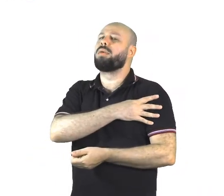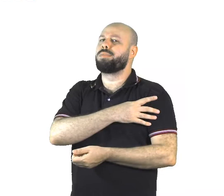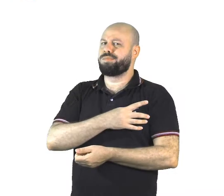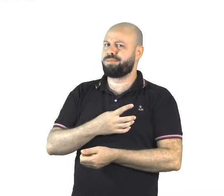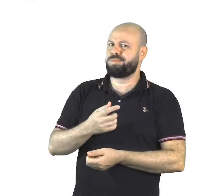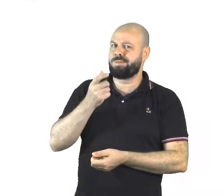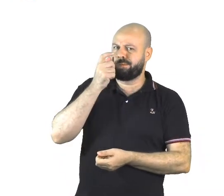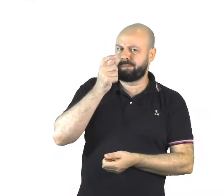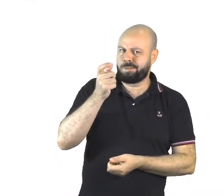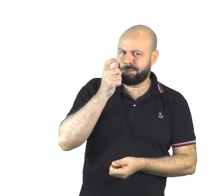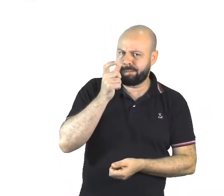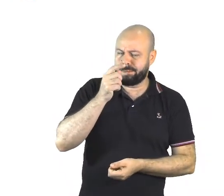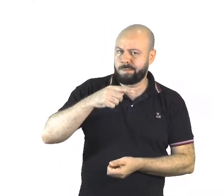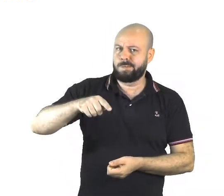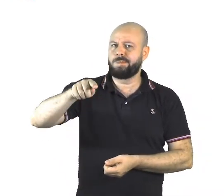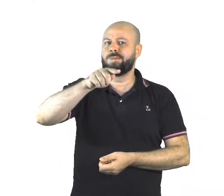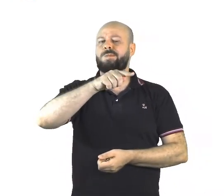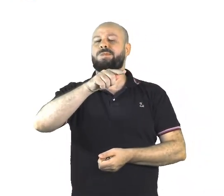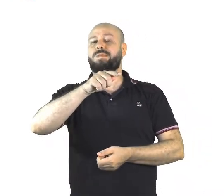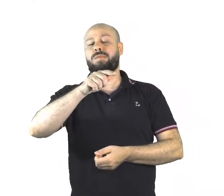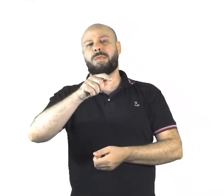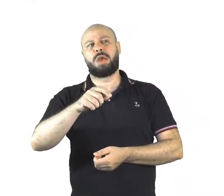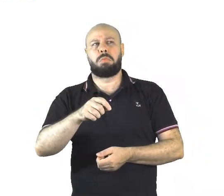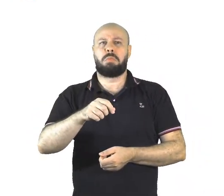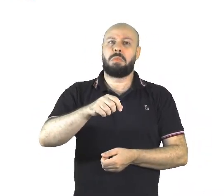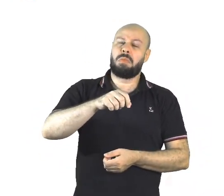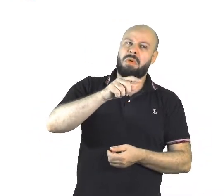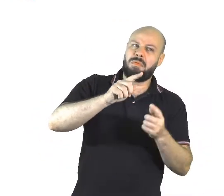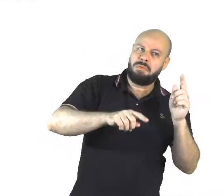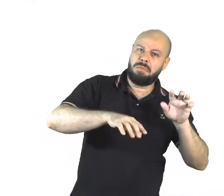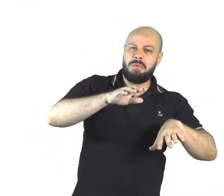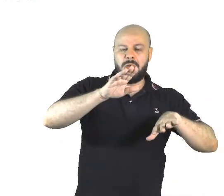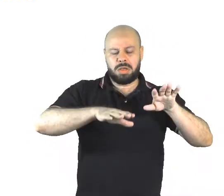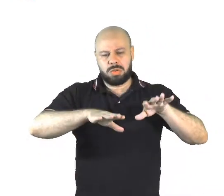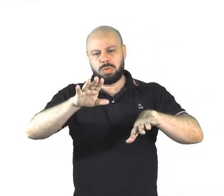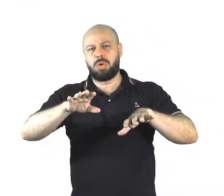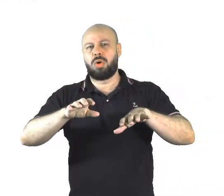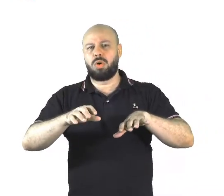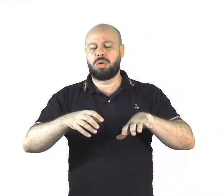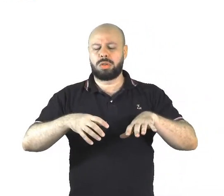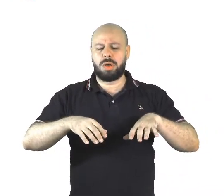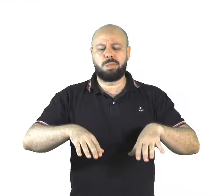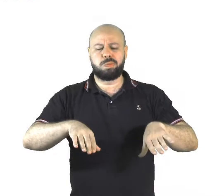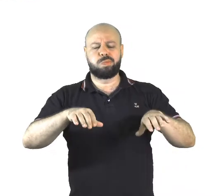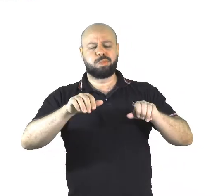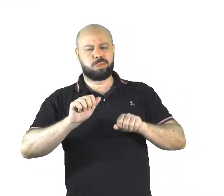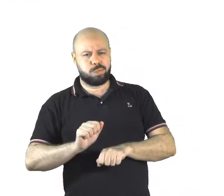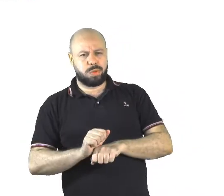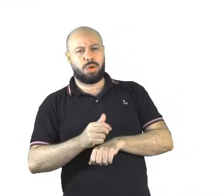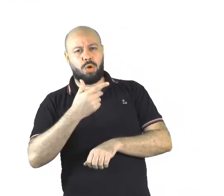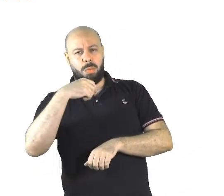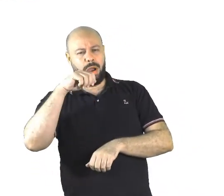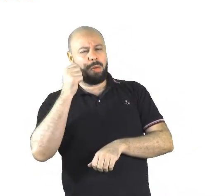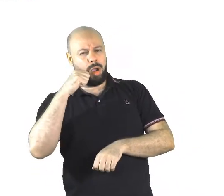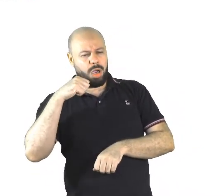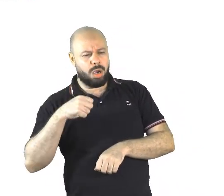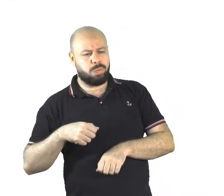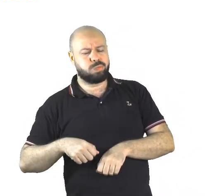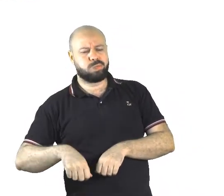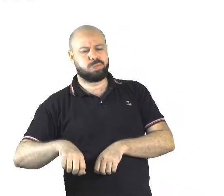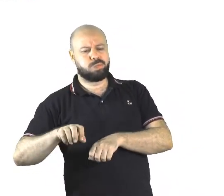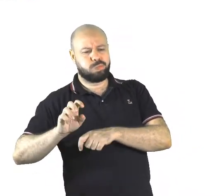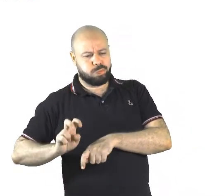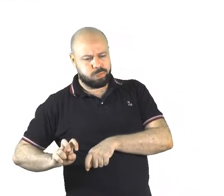interessante para vocês, vez ou outra, sentar junto com o papai e com a mamãe e assistir um jornal. Ou o jornal